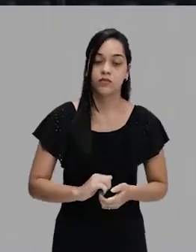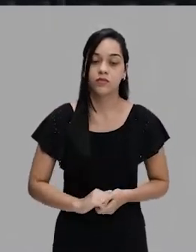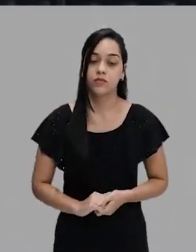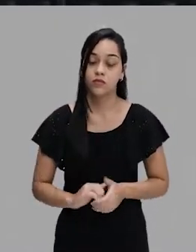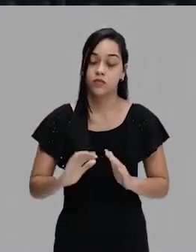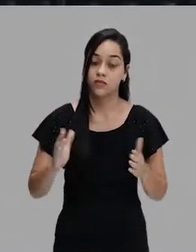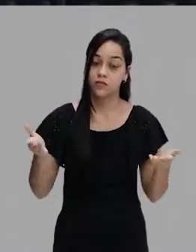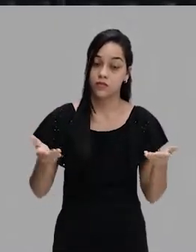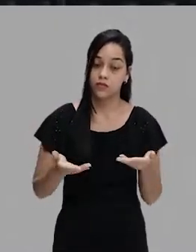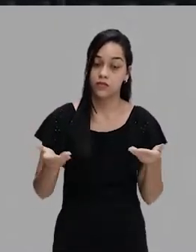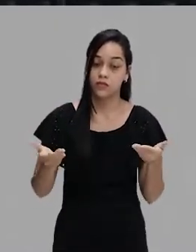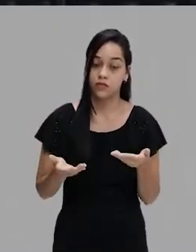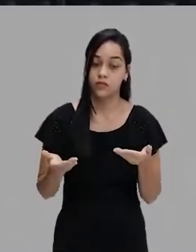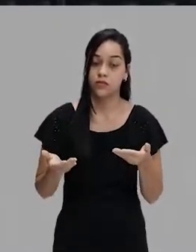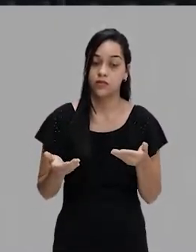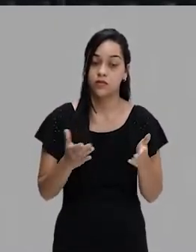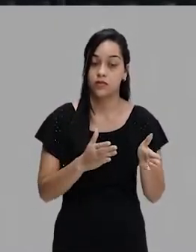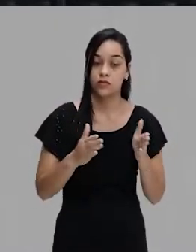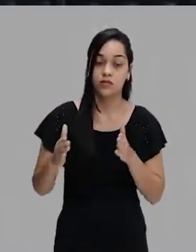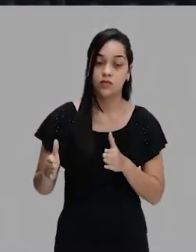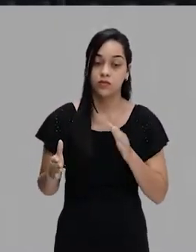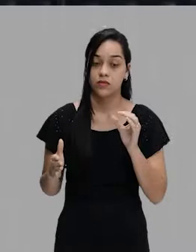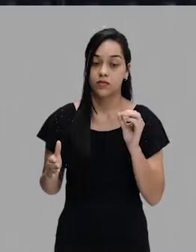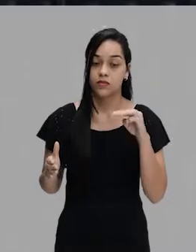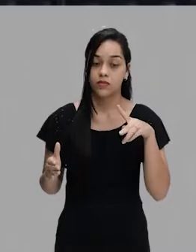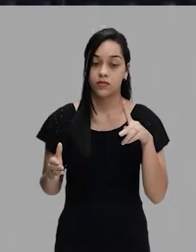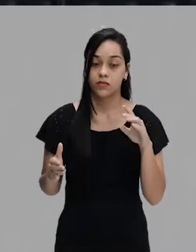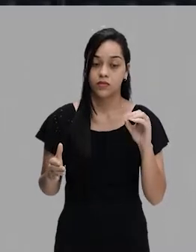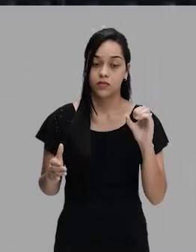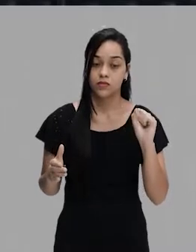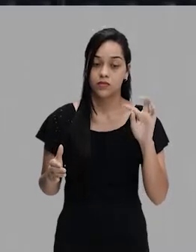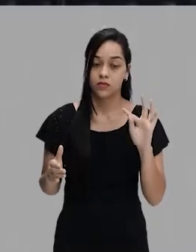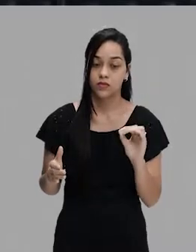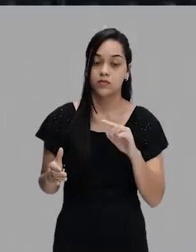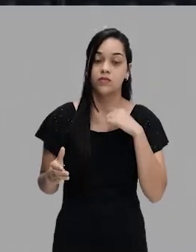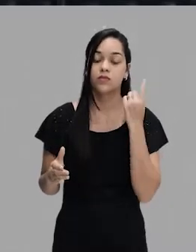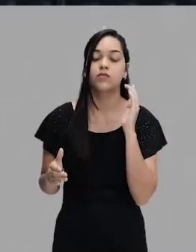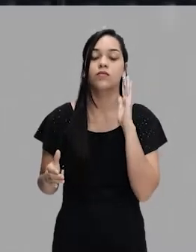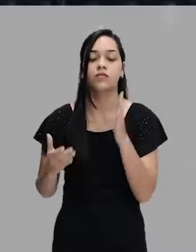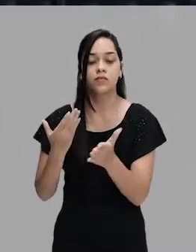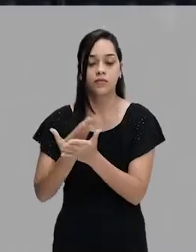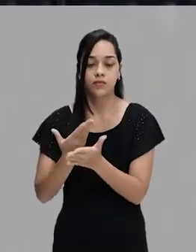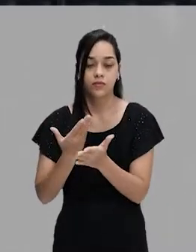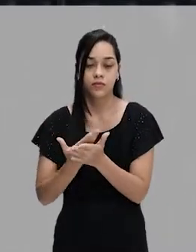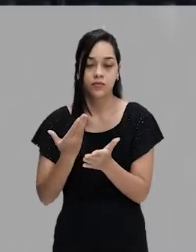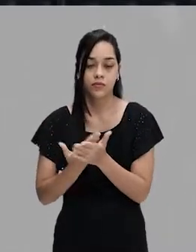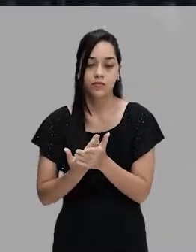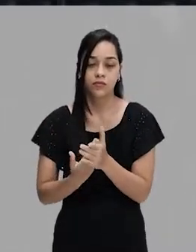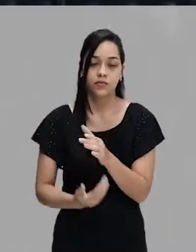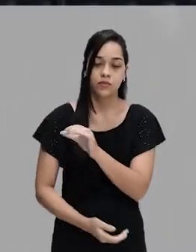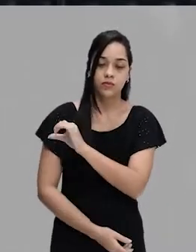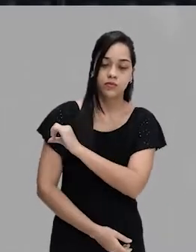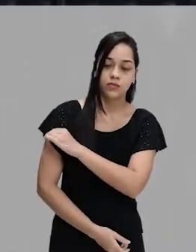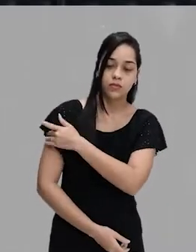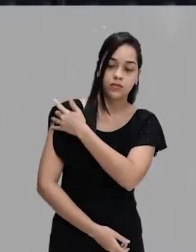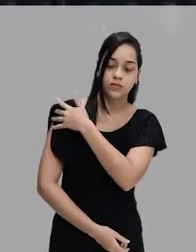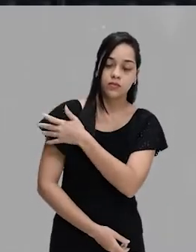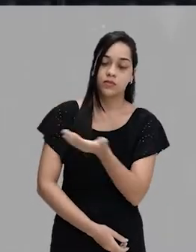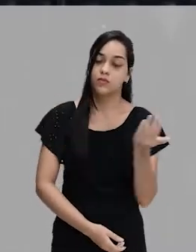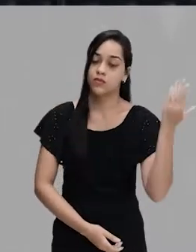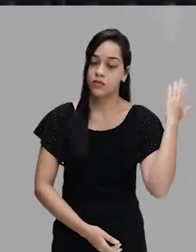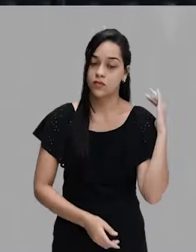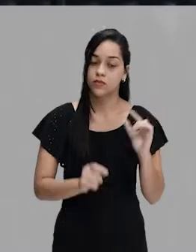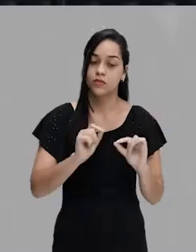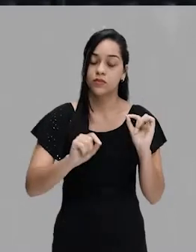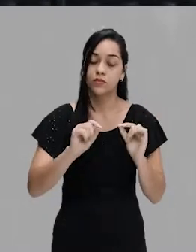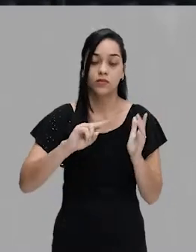Agora, o período composto por coordenação, que nós já estudamos isso em séries anteriores, e isso não quer